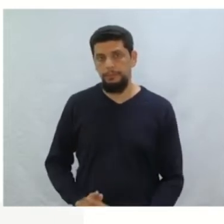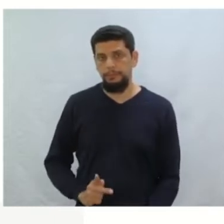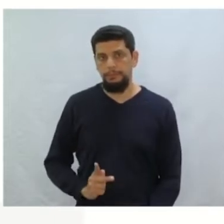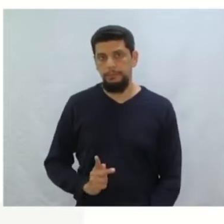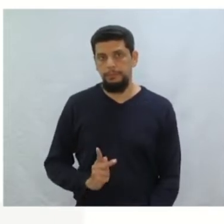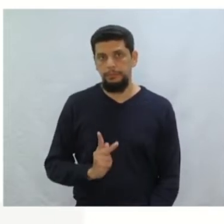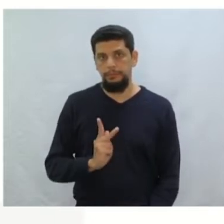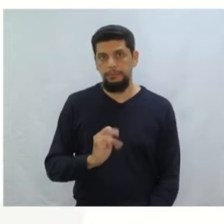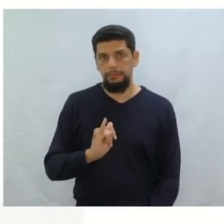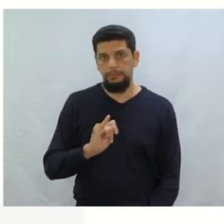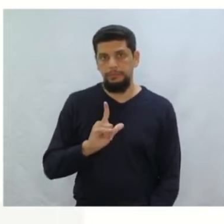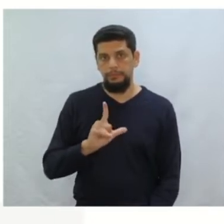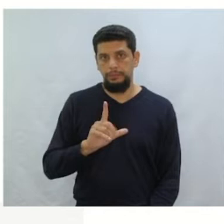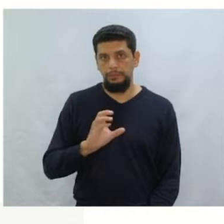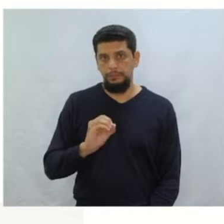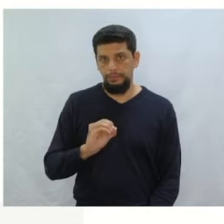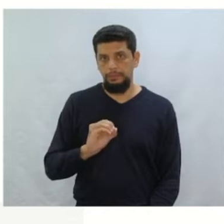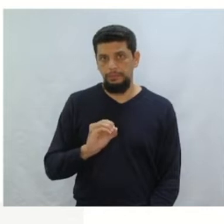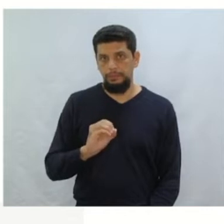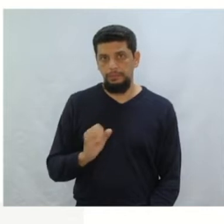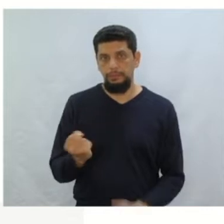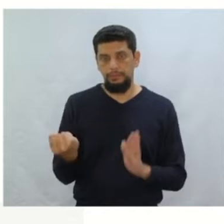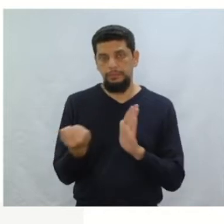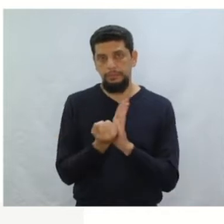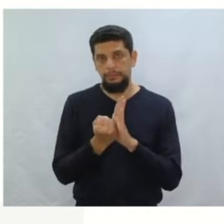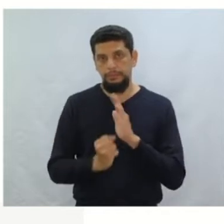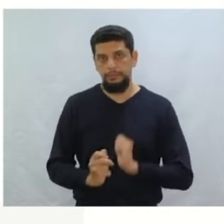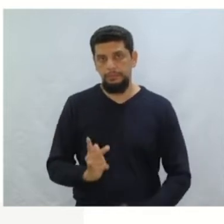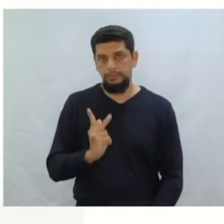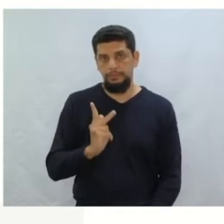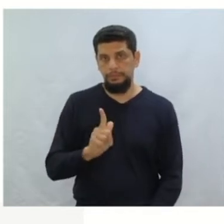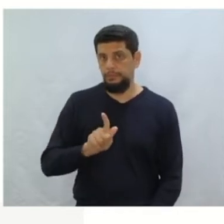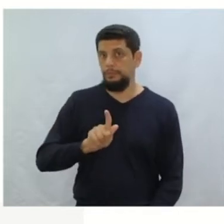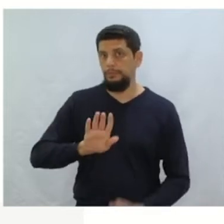1, 2, 3, 4. 4 quilogramas.